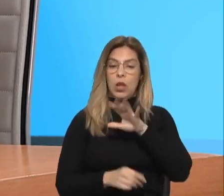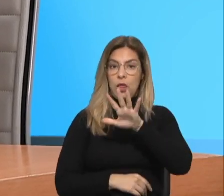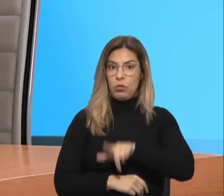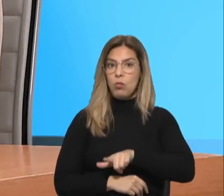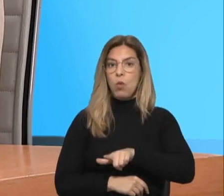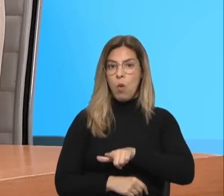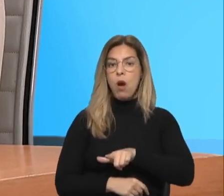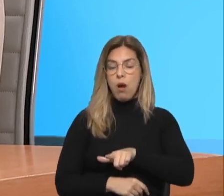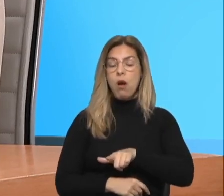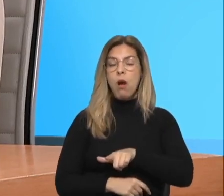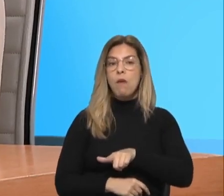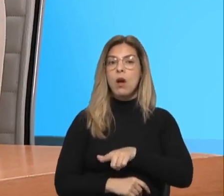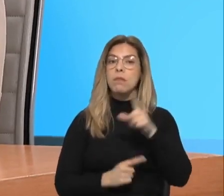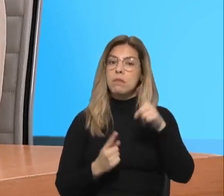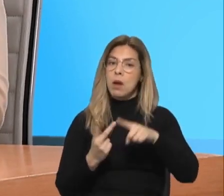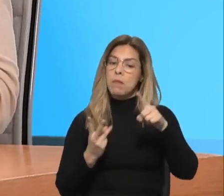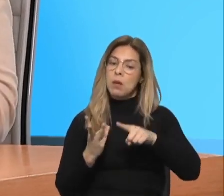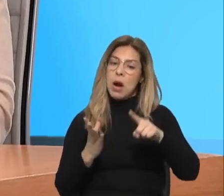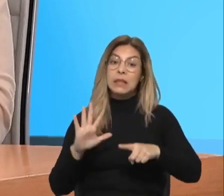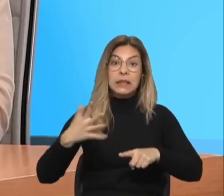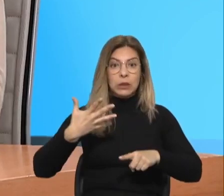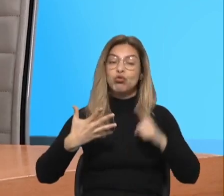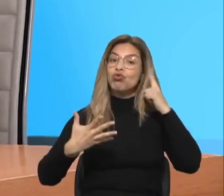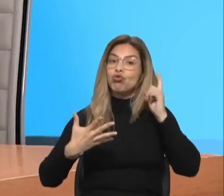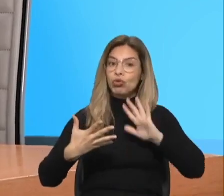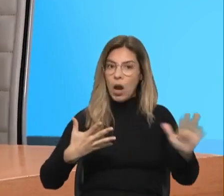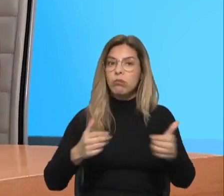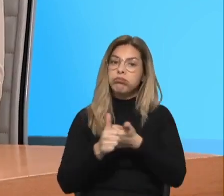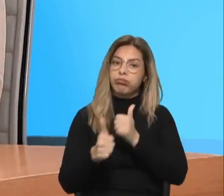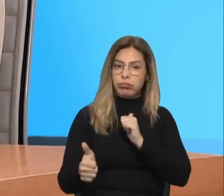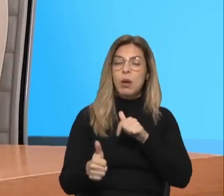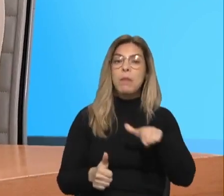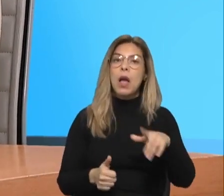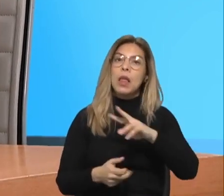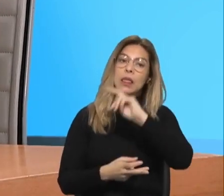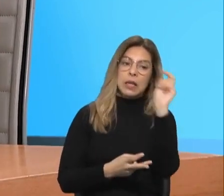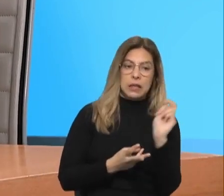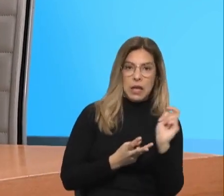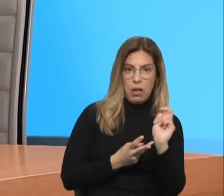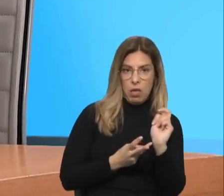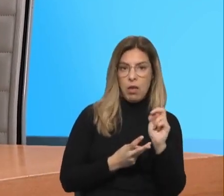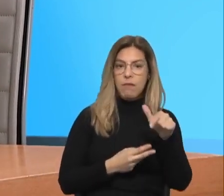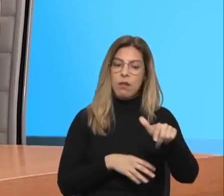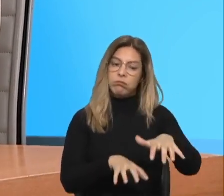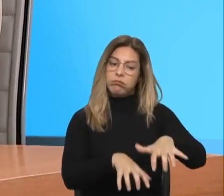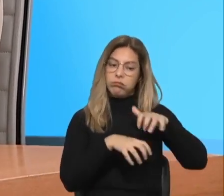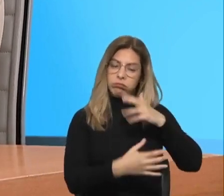sequência de sessões online, iremos fazer outra, e será a terceira, Assembleia Diocesana